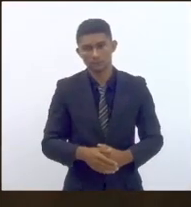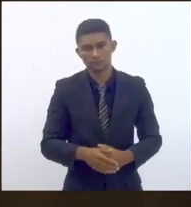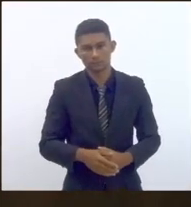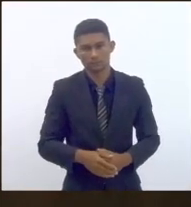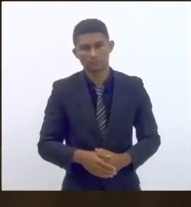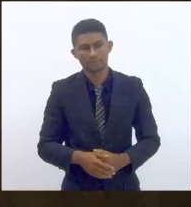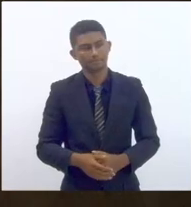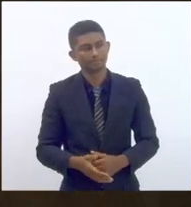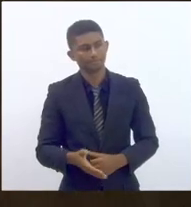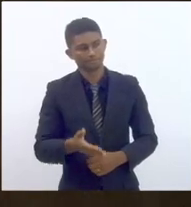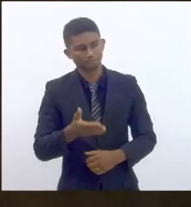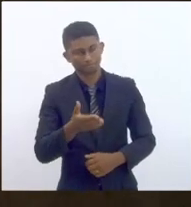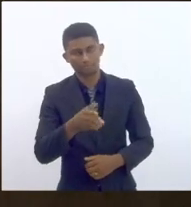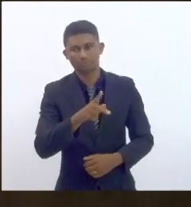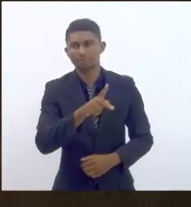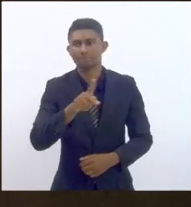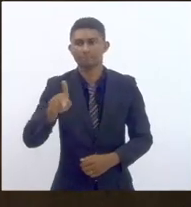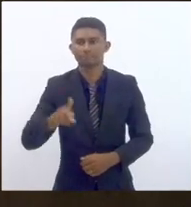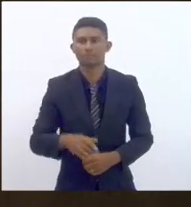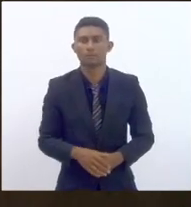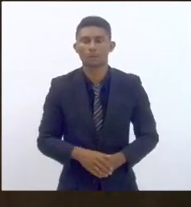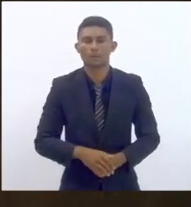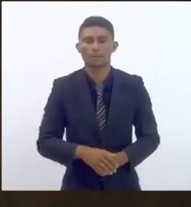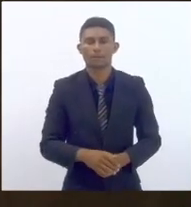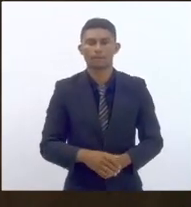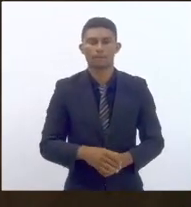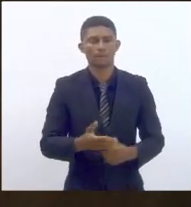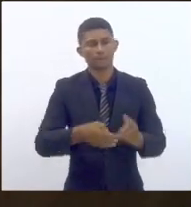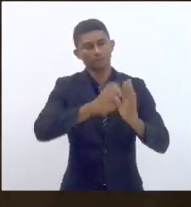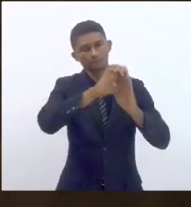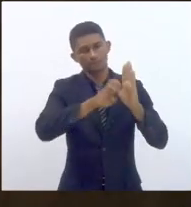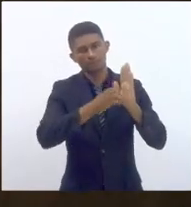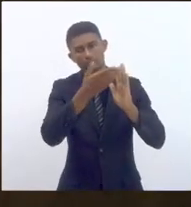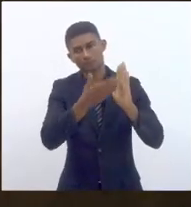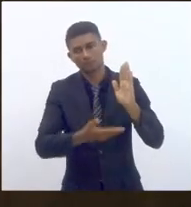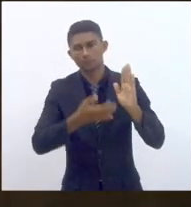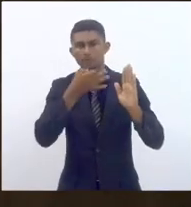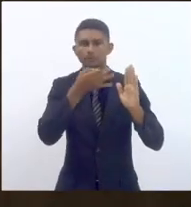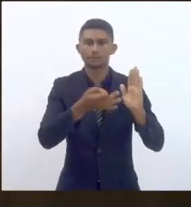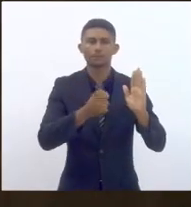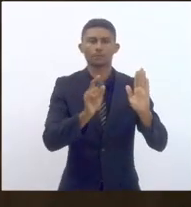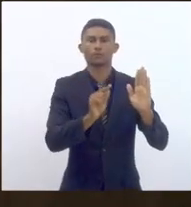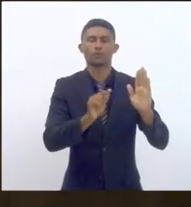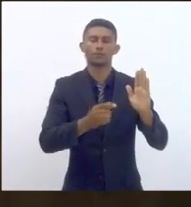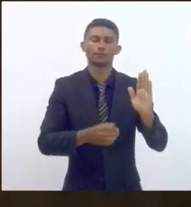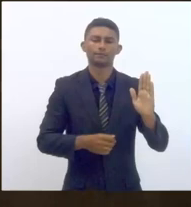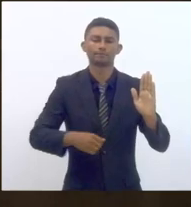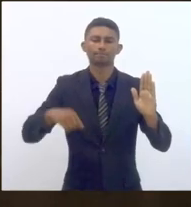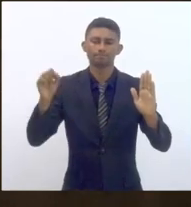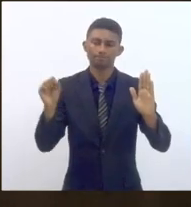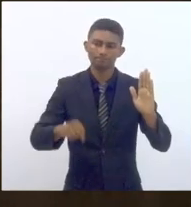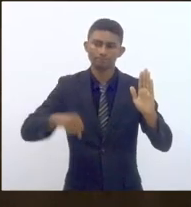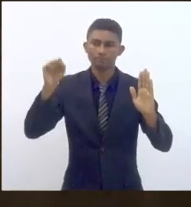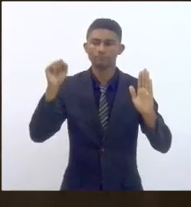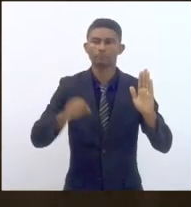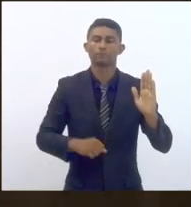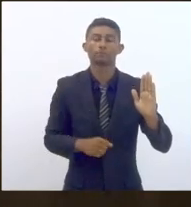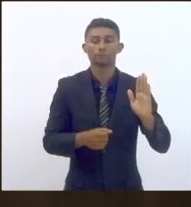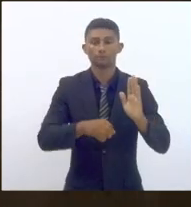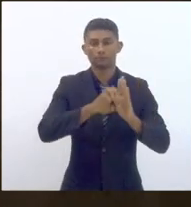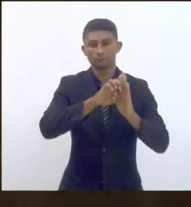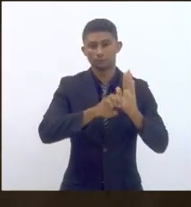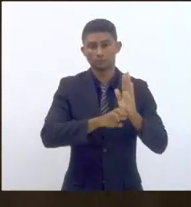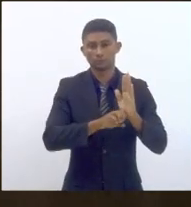Senhor presidente, o parecer às emendas de plenário é favorável à